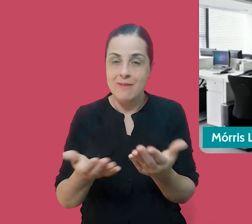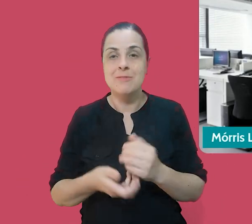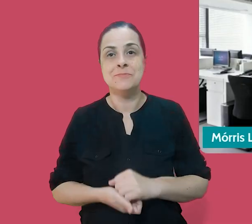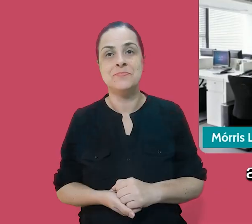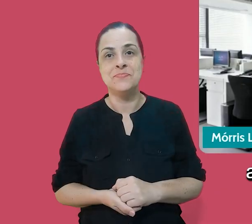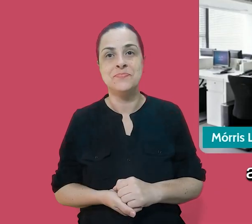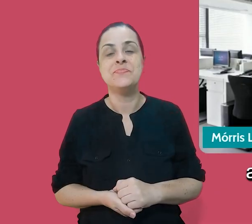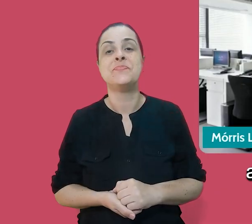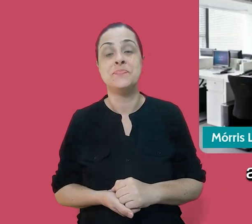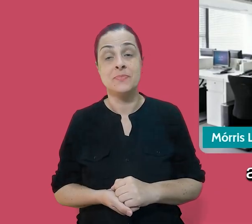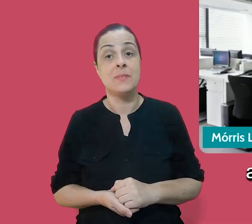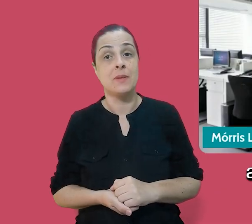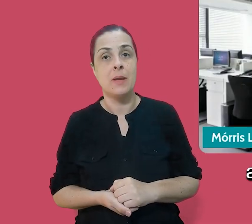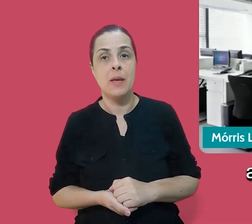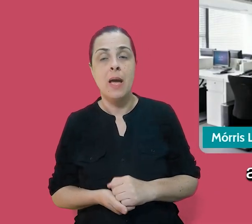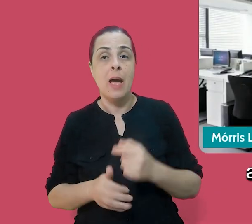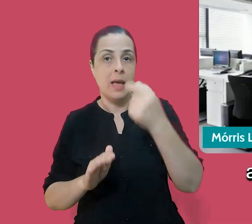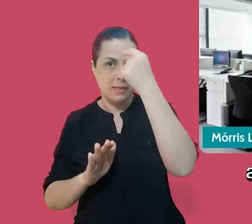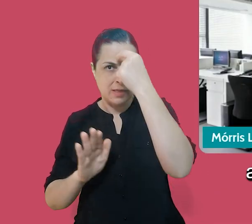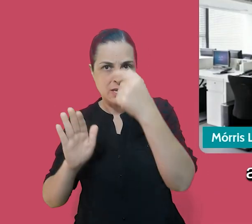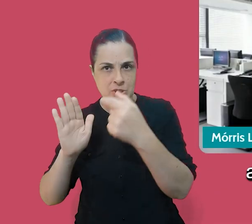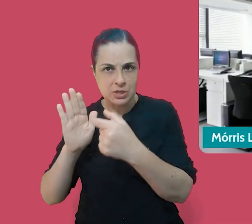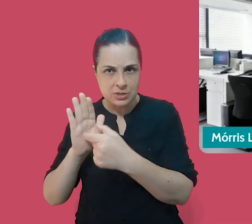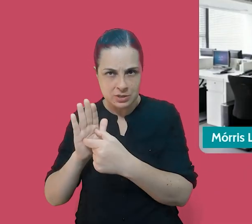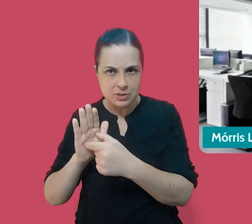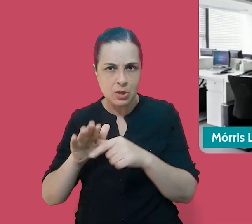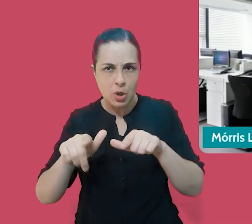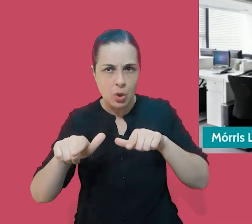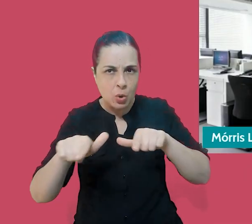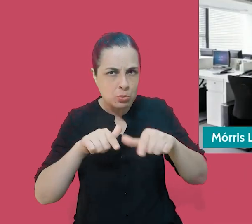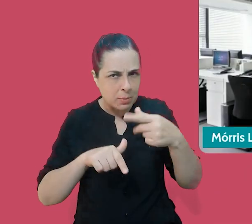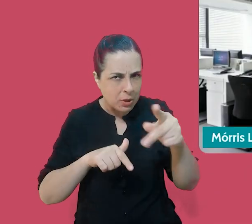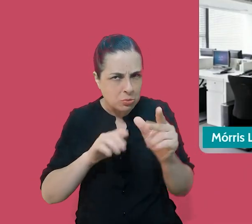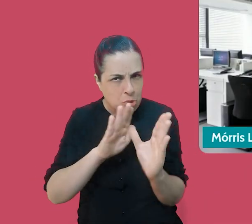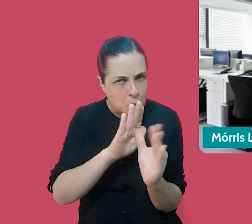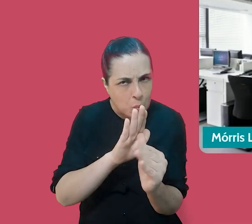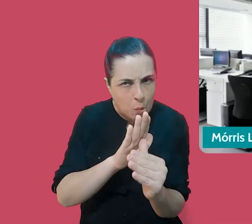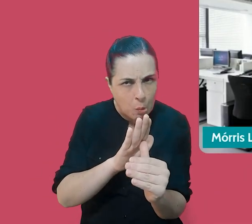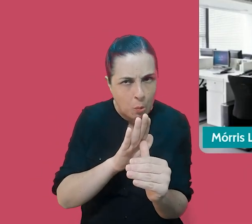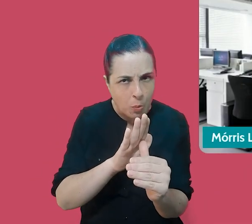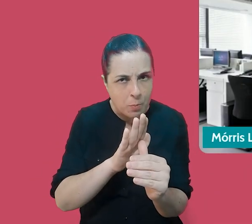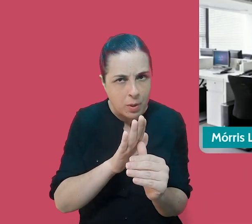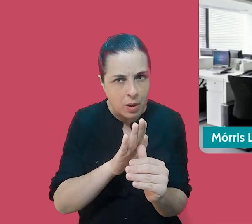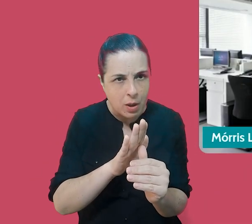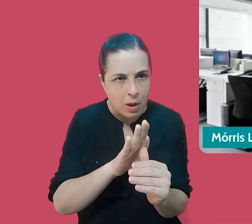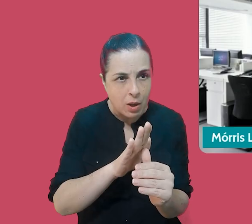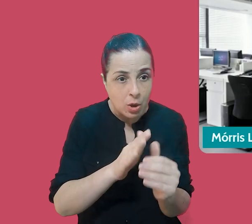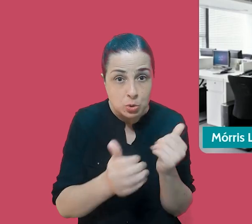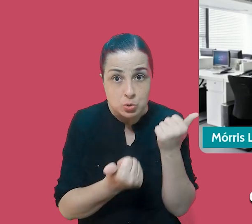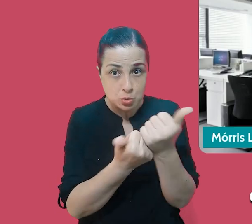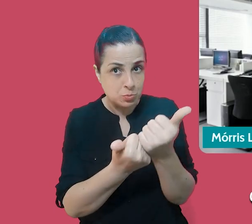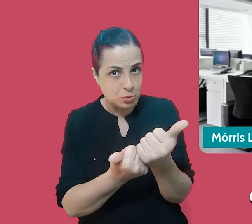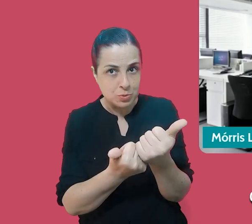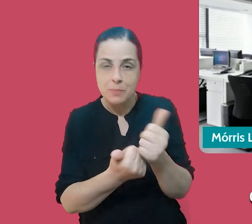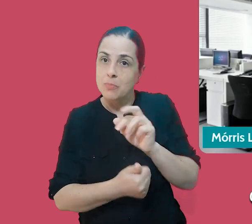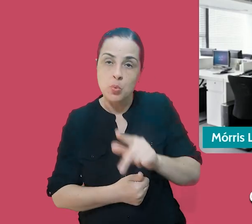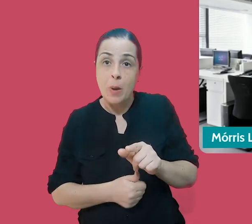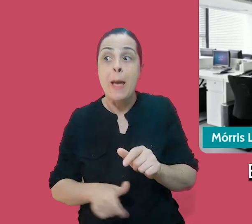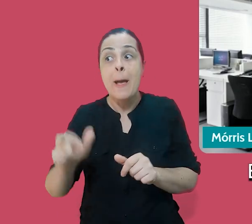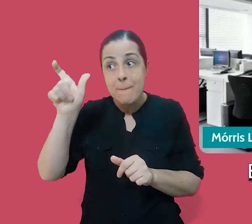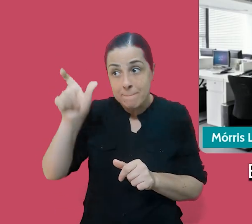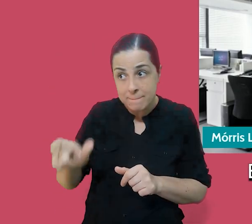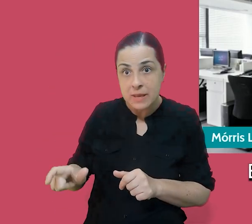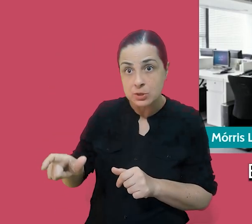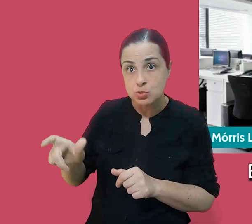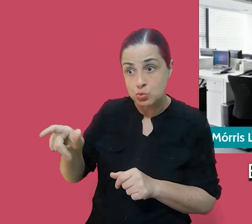aquela história, a inteligência artificial não vai roubar o seu emprego. Quem vai roubar é uma pessoa que sabe mexer com inteligência artificial,